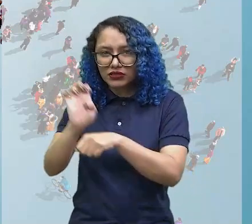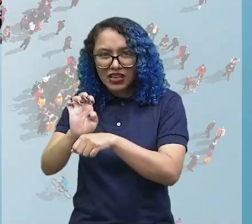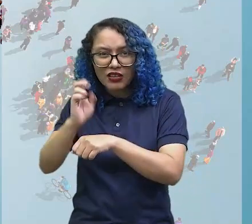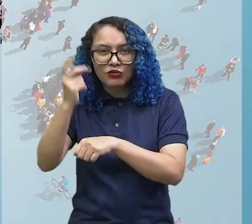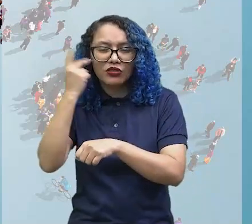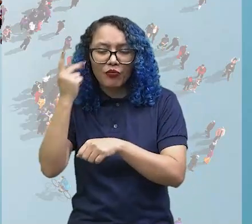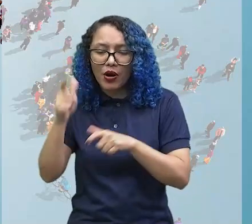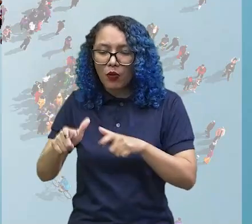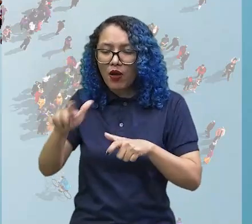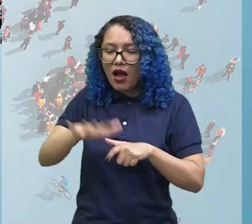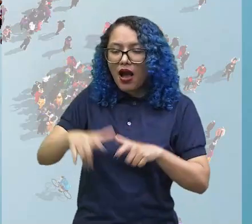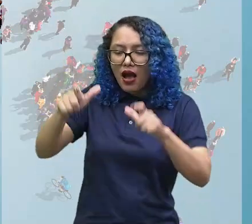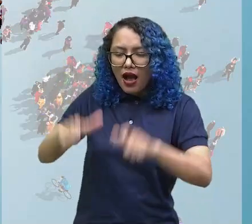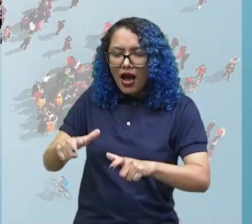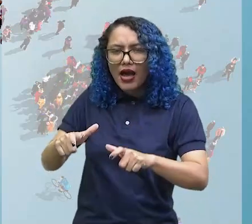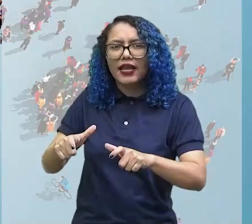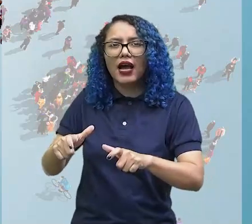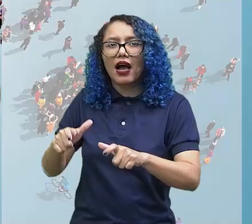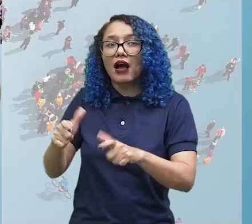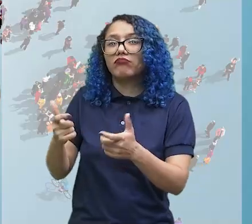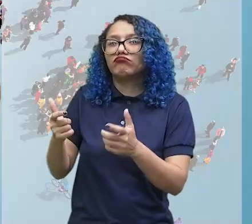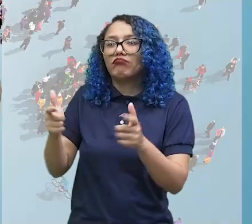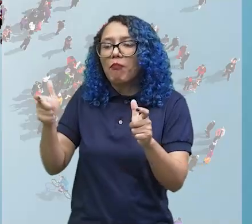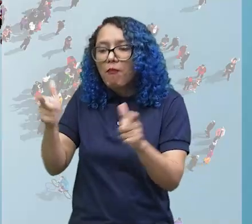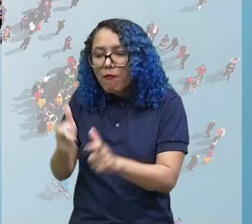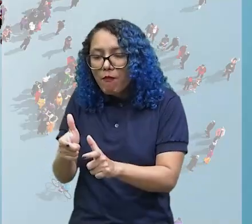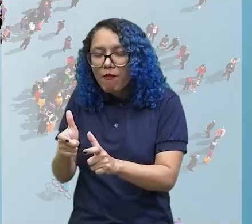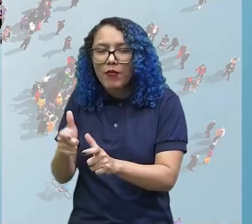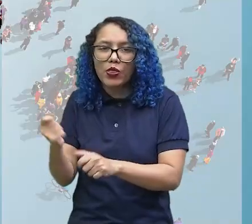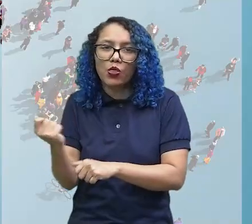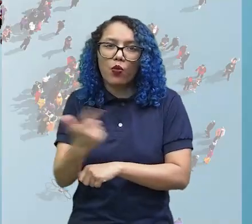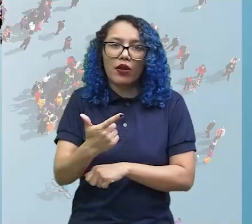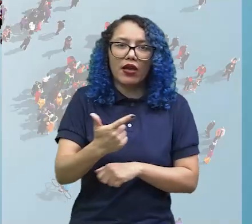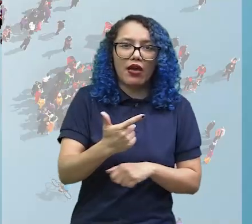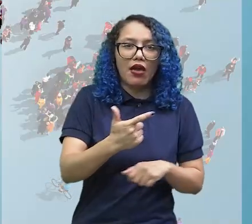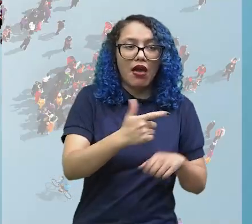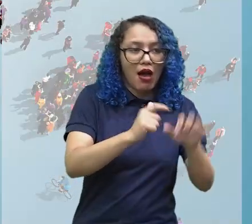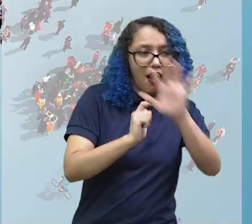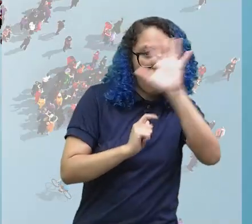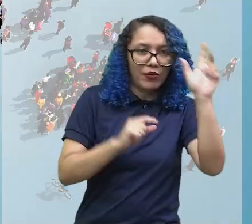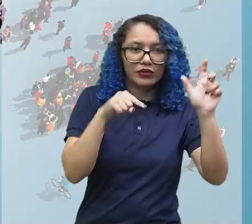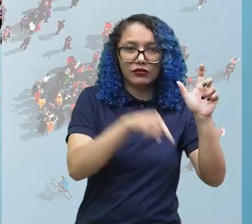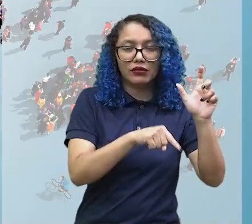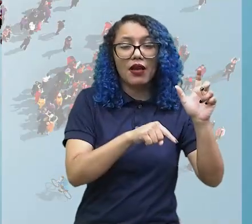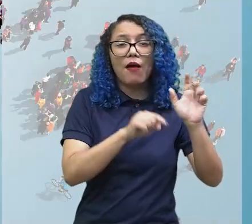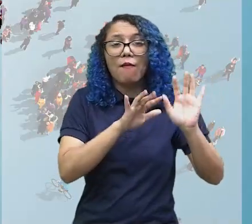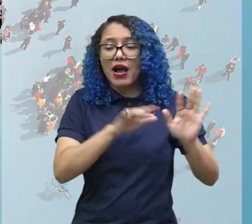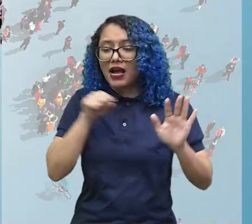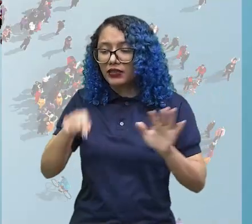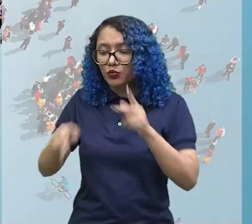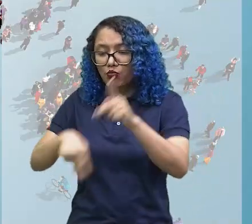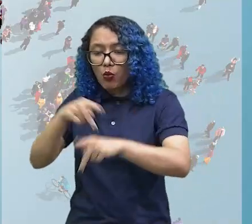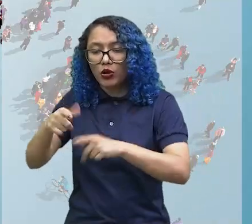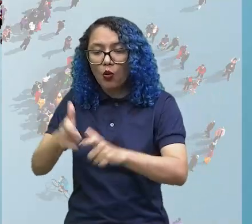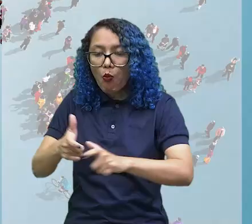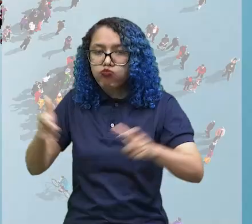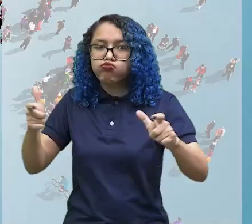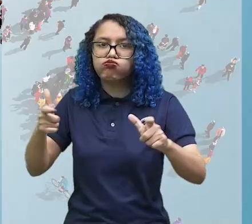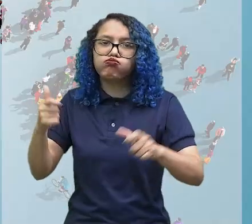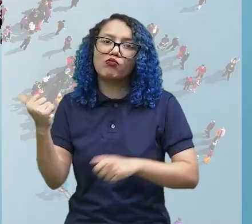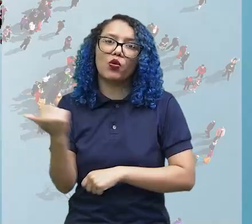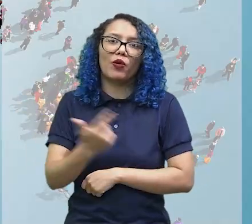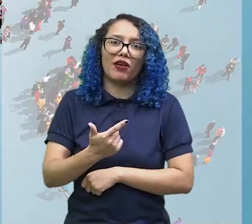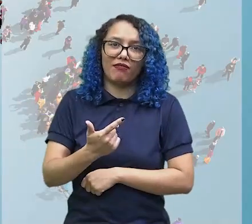gente, a extensão territorial ela vai ser bem menor que o estado do Amazonas, porém a quantidade de habitantes ela acaba se tornando mais